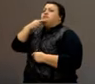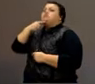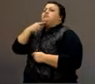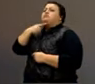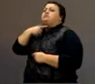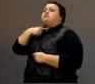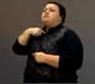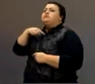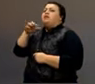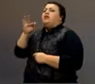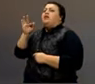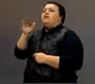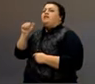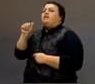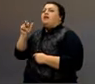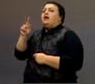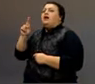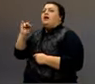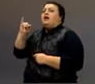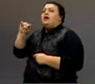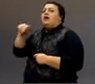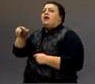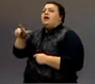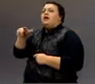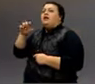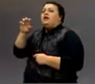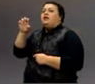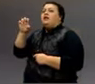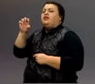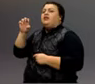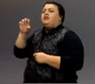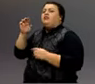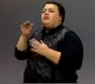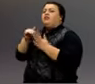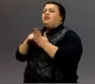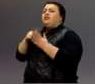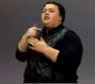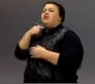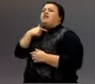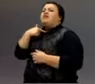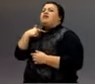faringe e chegar até a traqueia.